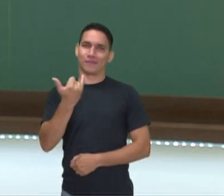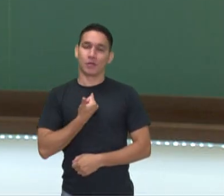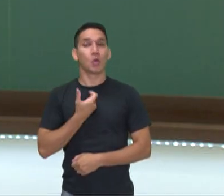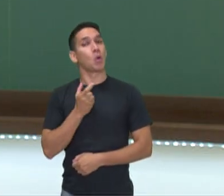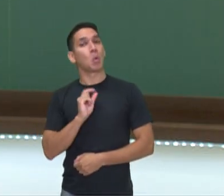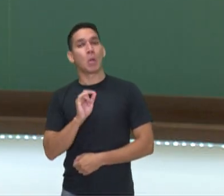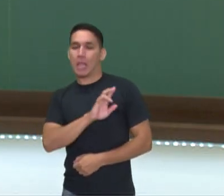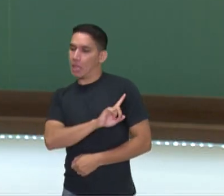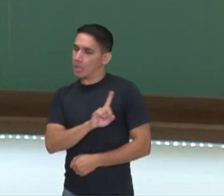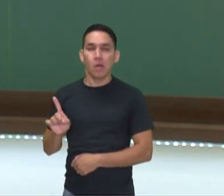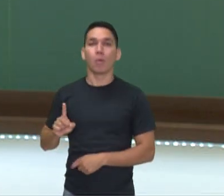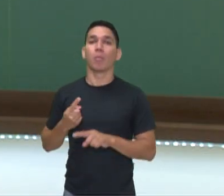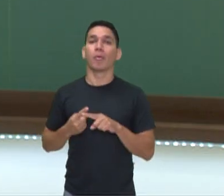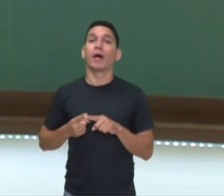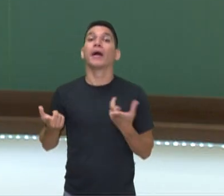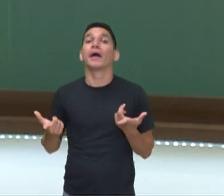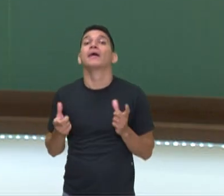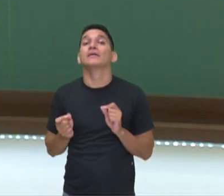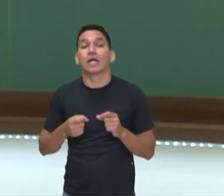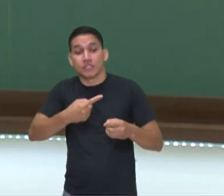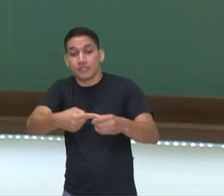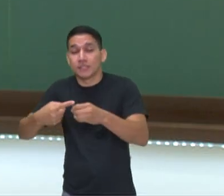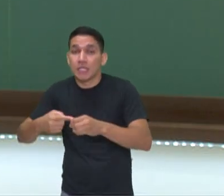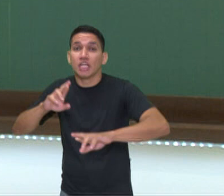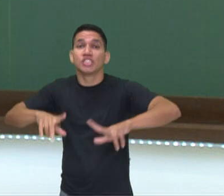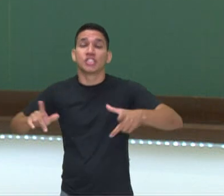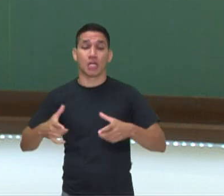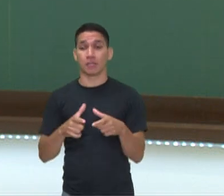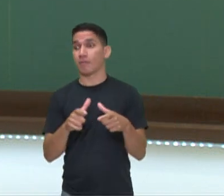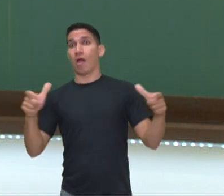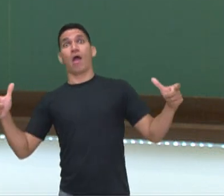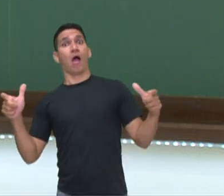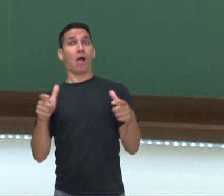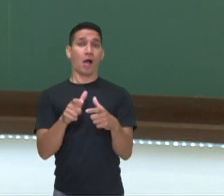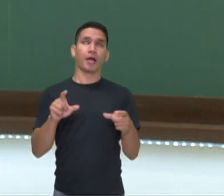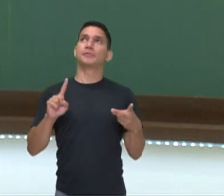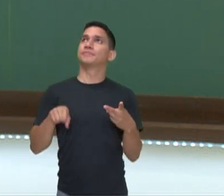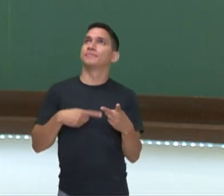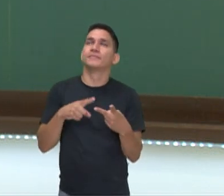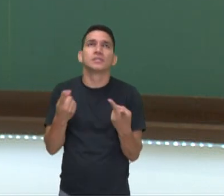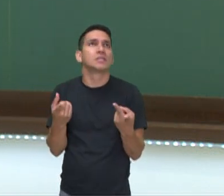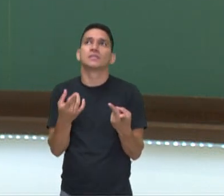cidades elas são muito diferentes. Tem diferenças de tamanho, diferenças de